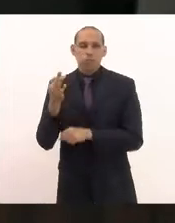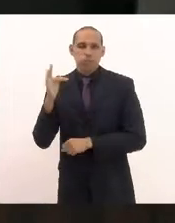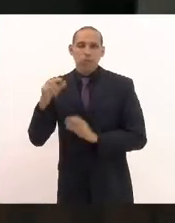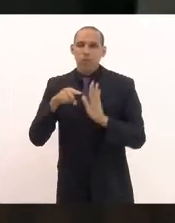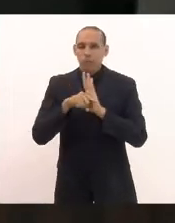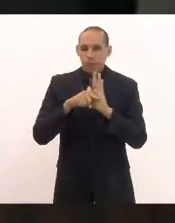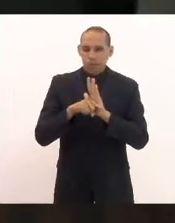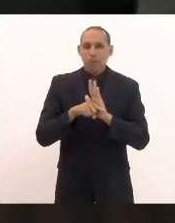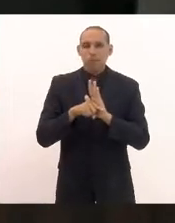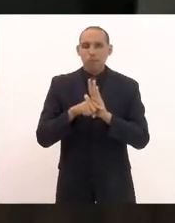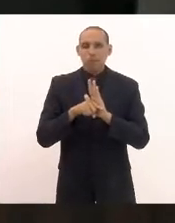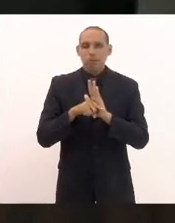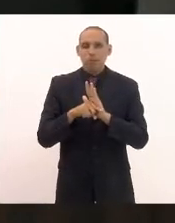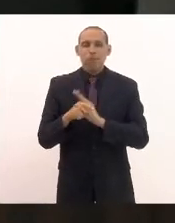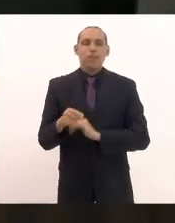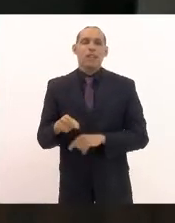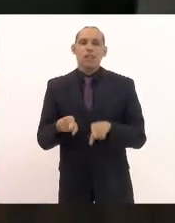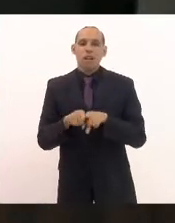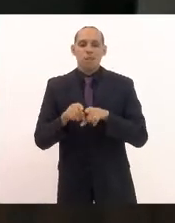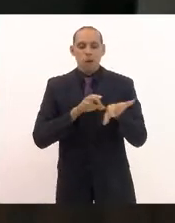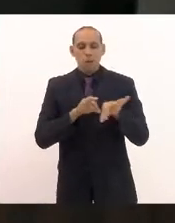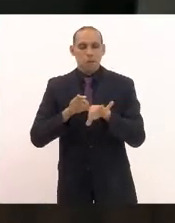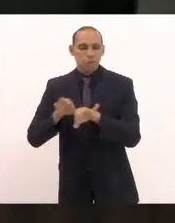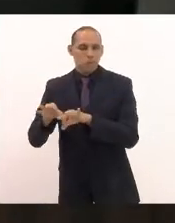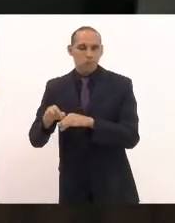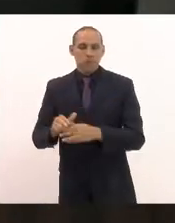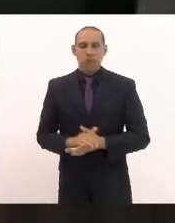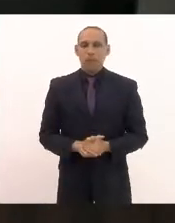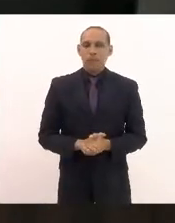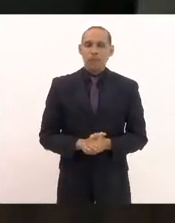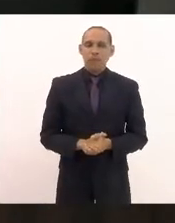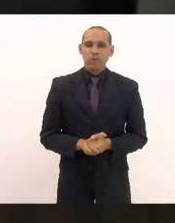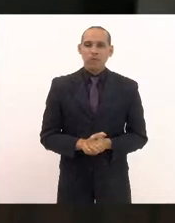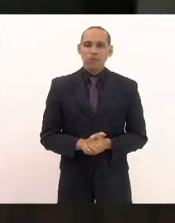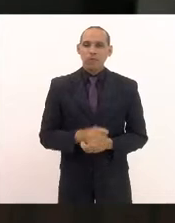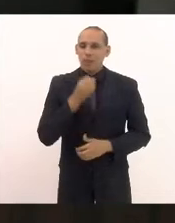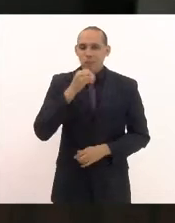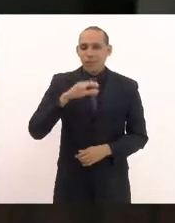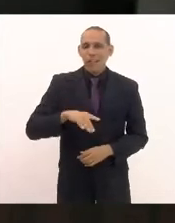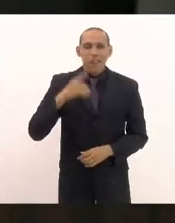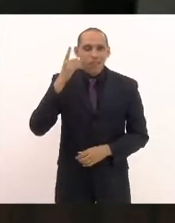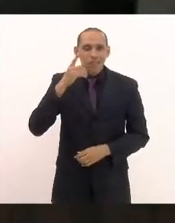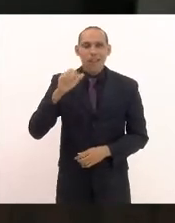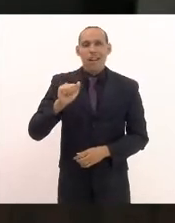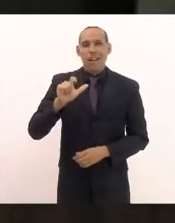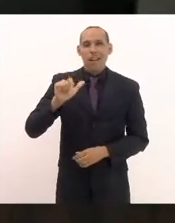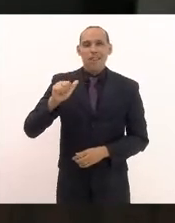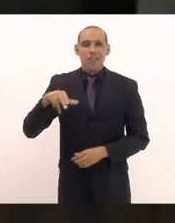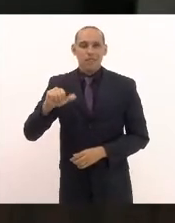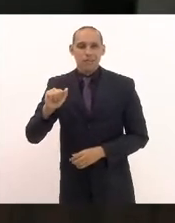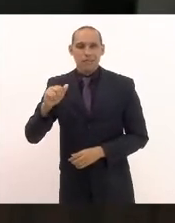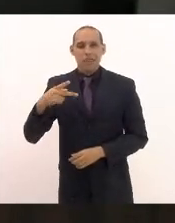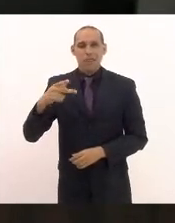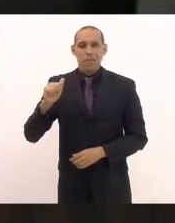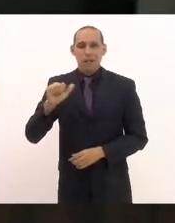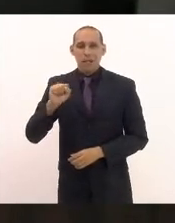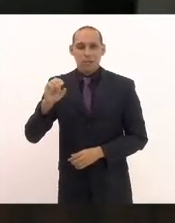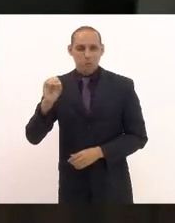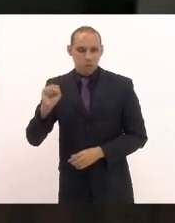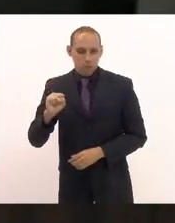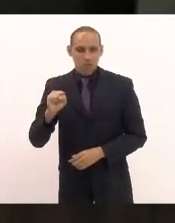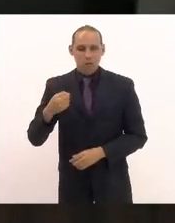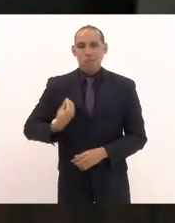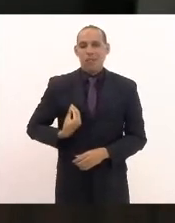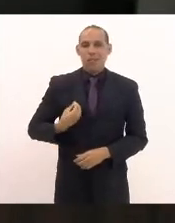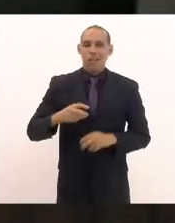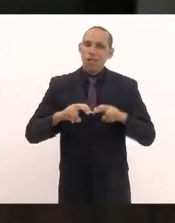Fiscalização Financeira e Controle. Boa tarde, deputada Alana Passos, aqui presente em